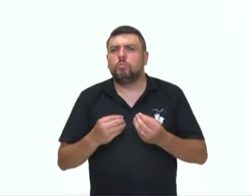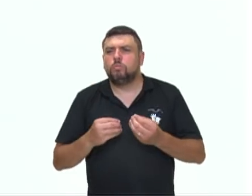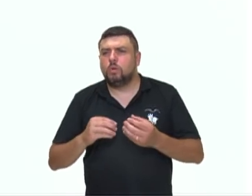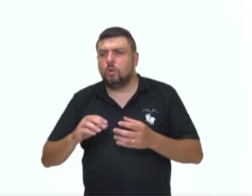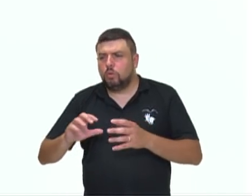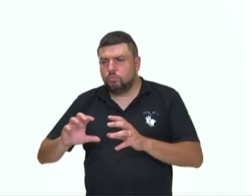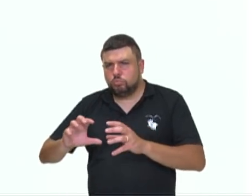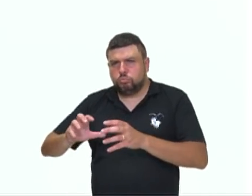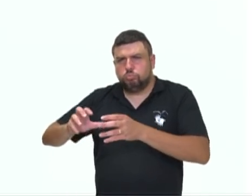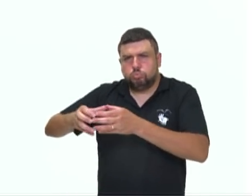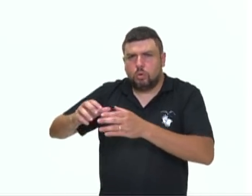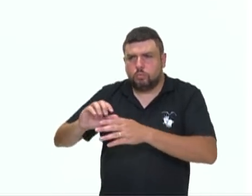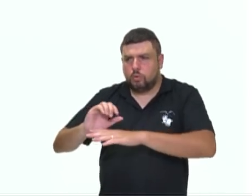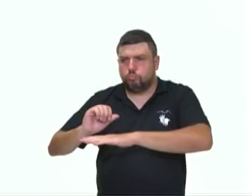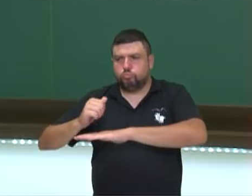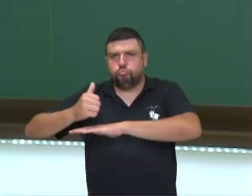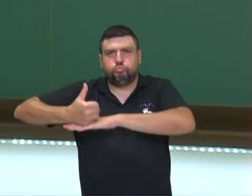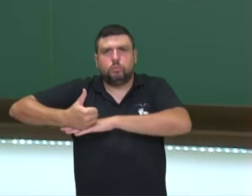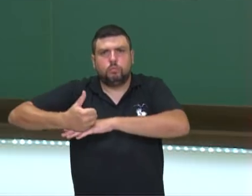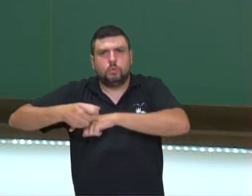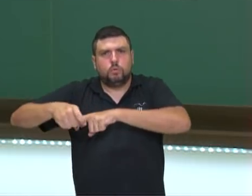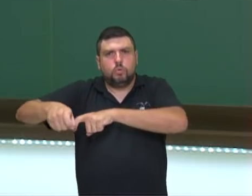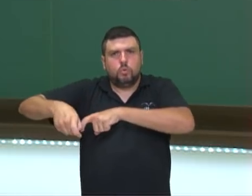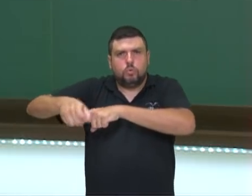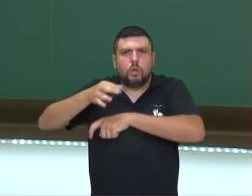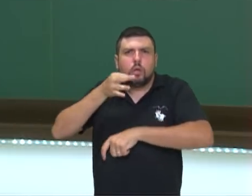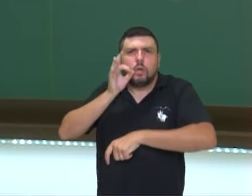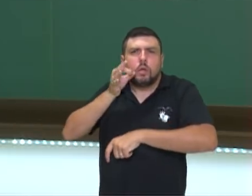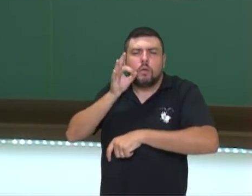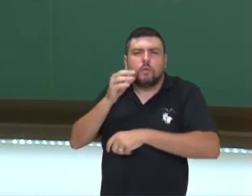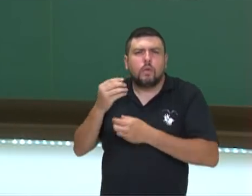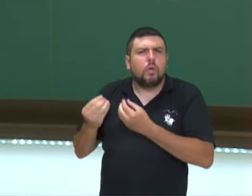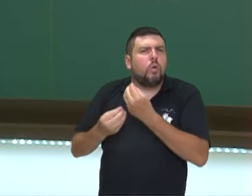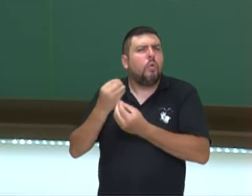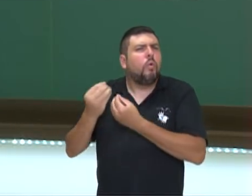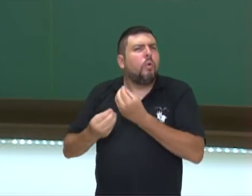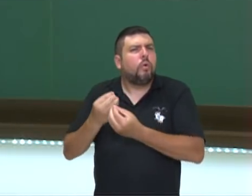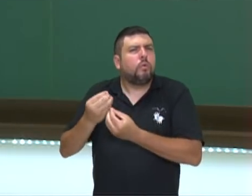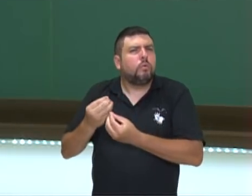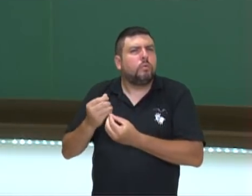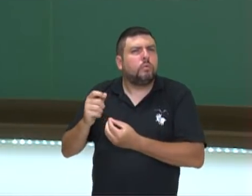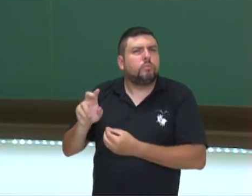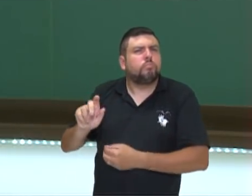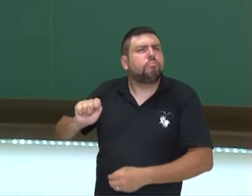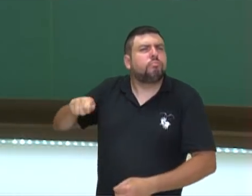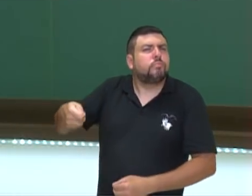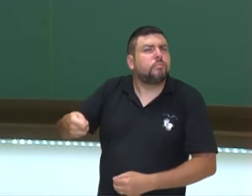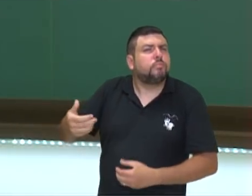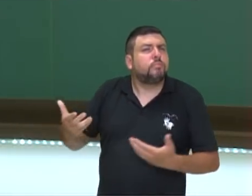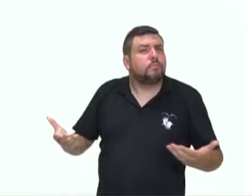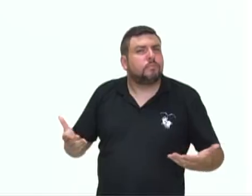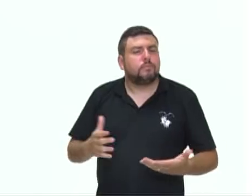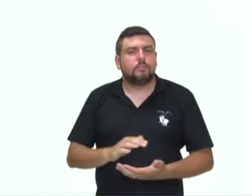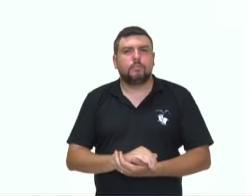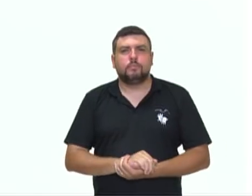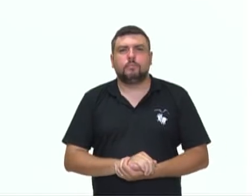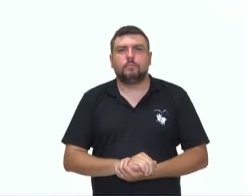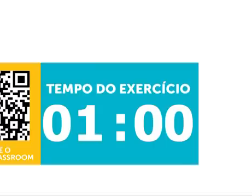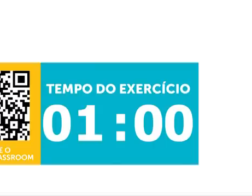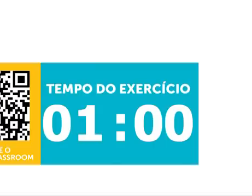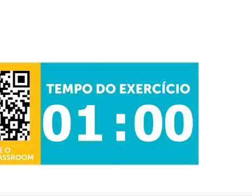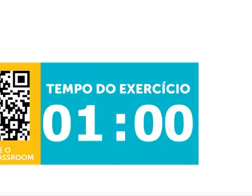fazendeiros produtores de café do Segundo Reinado? Essa vai ter que lembrar de outras aulas que já teve. Como eles eram chamados?